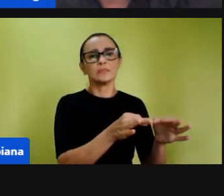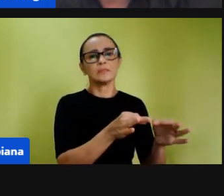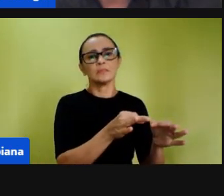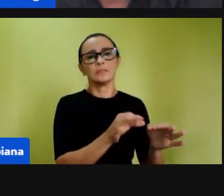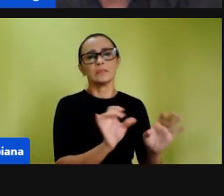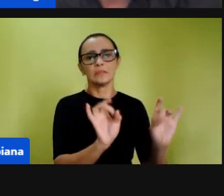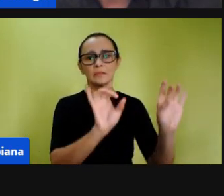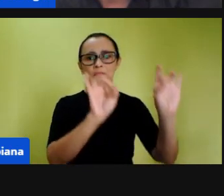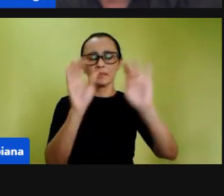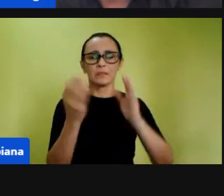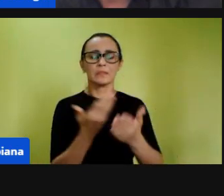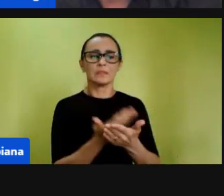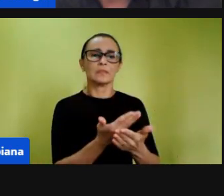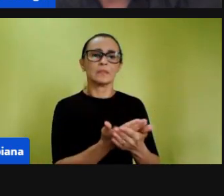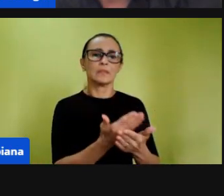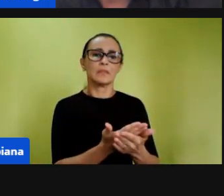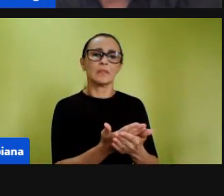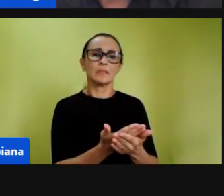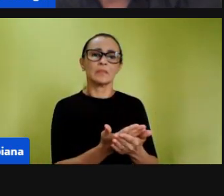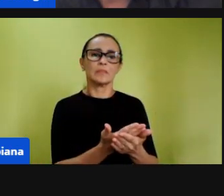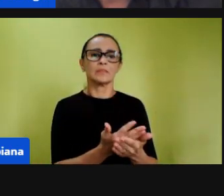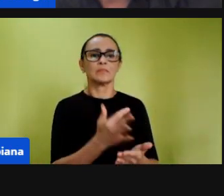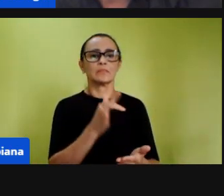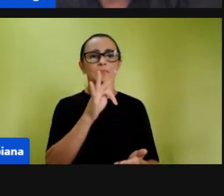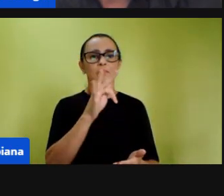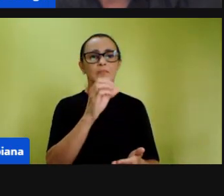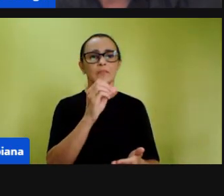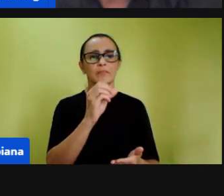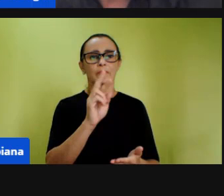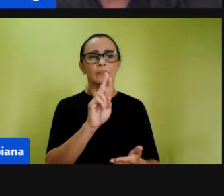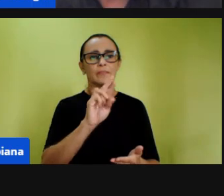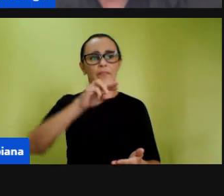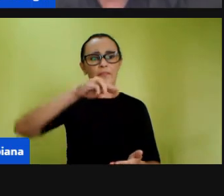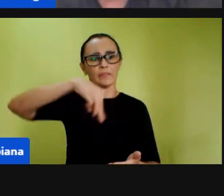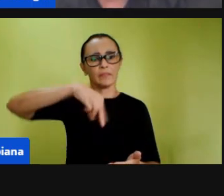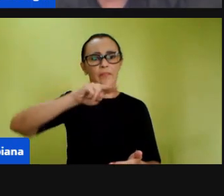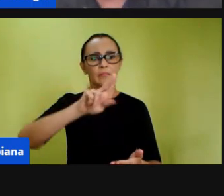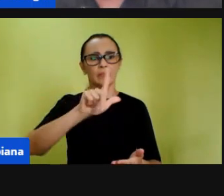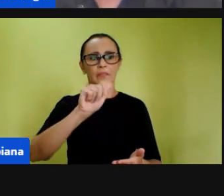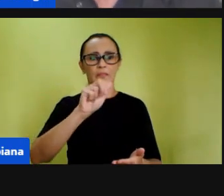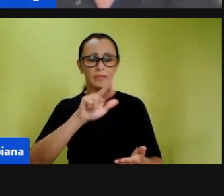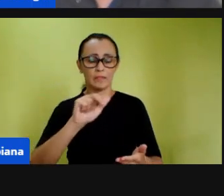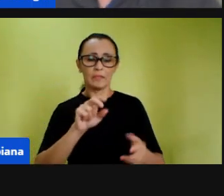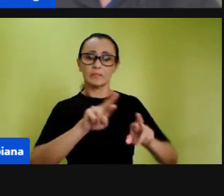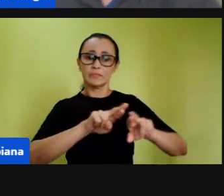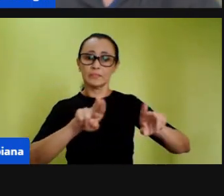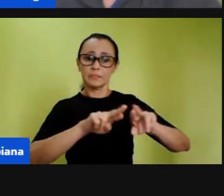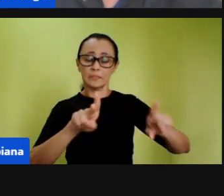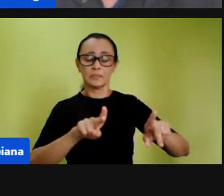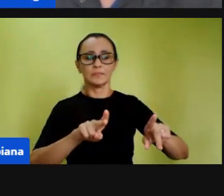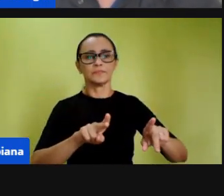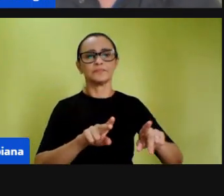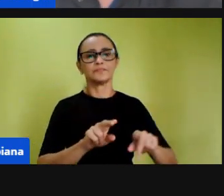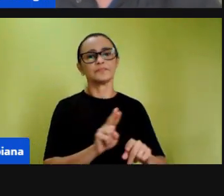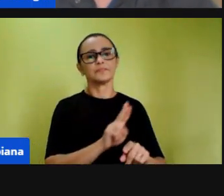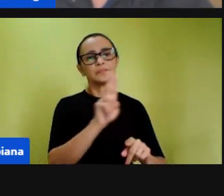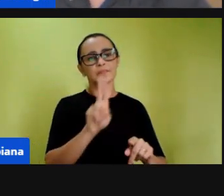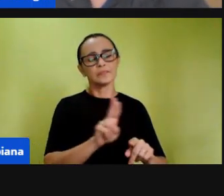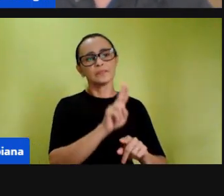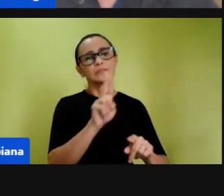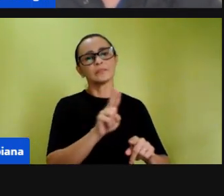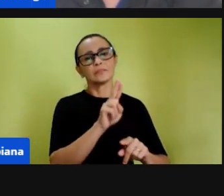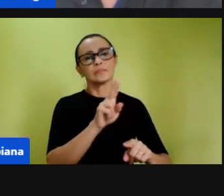um formulário aí diferente. Aí a estratégia, a ferramenta adequada